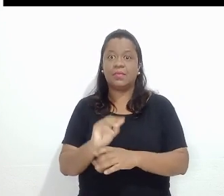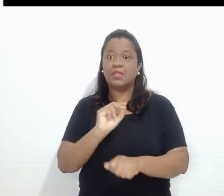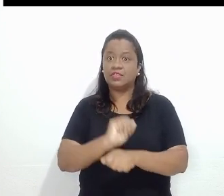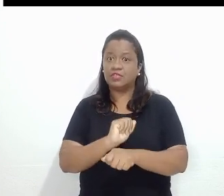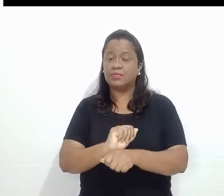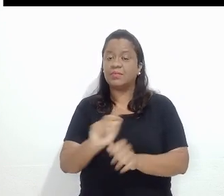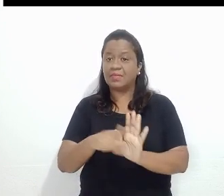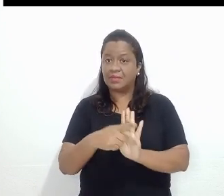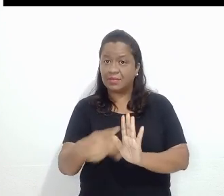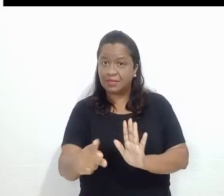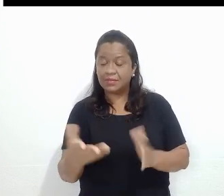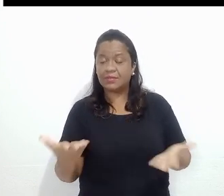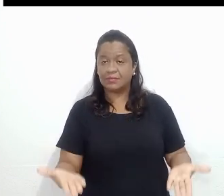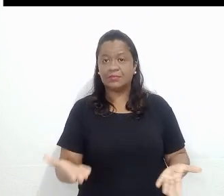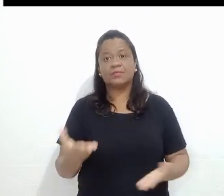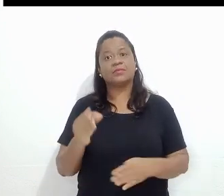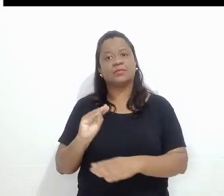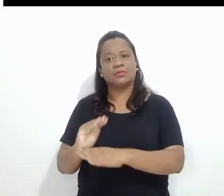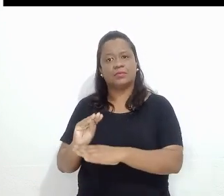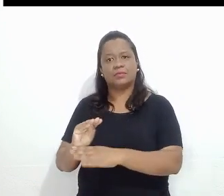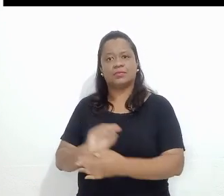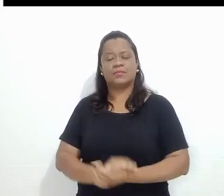dele que cuide disso.